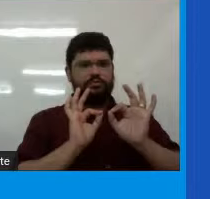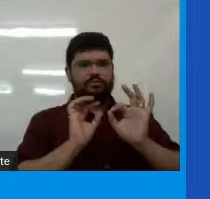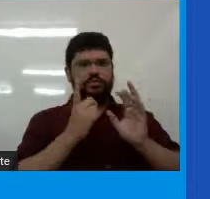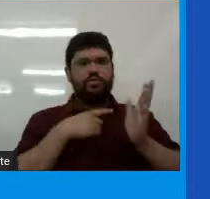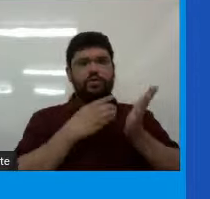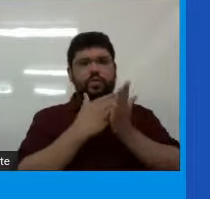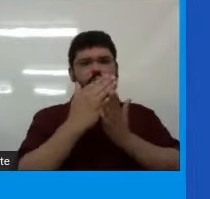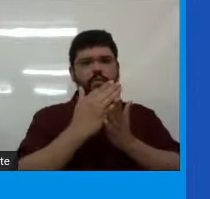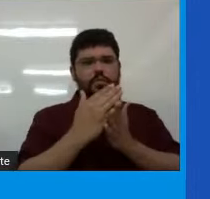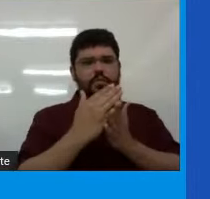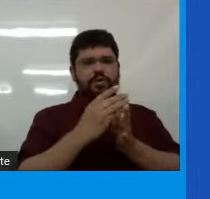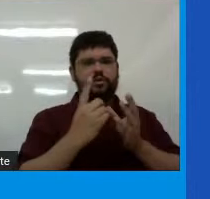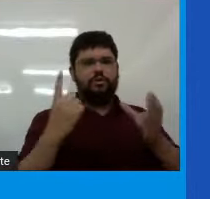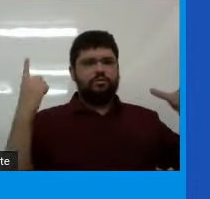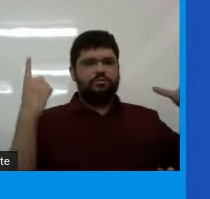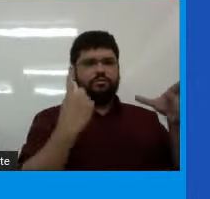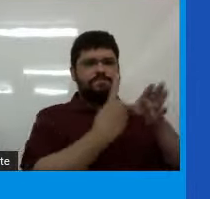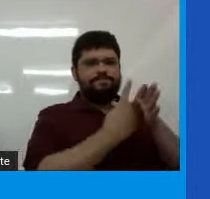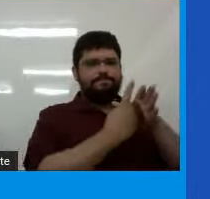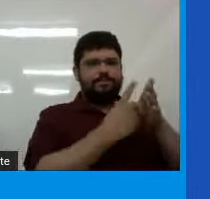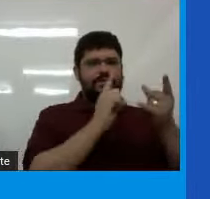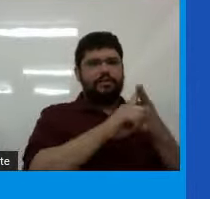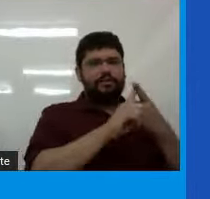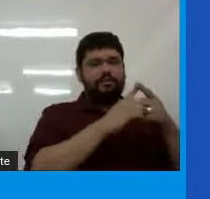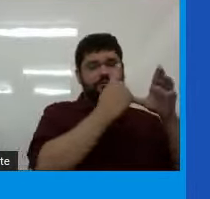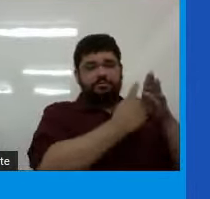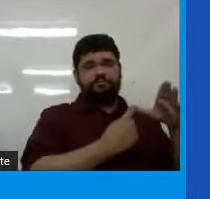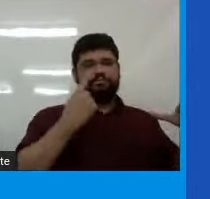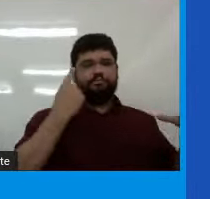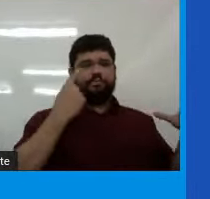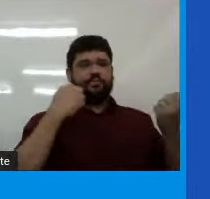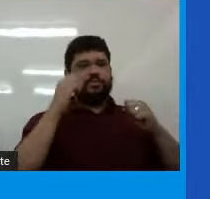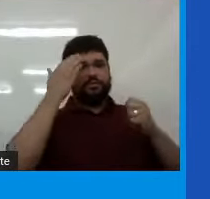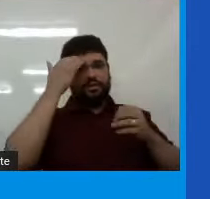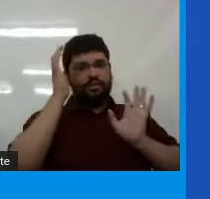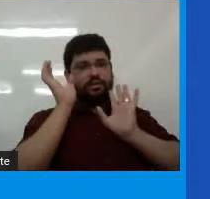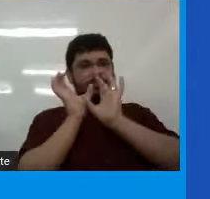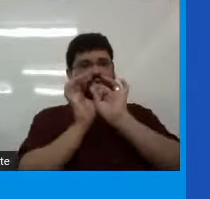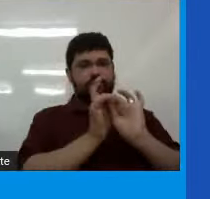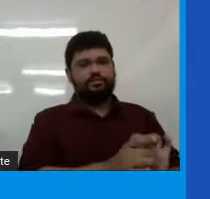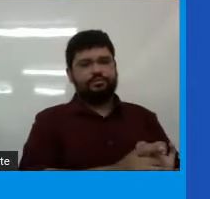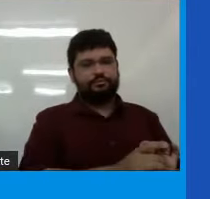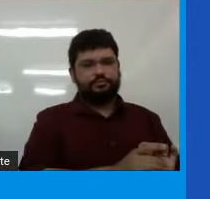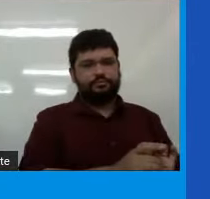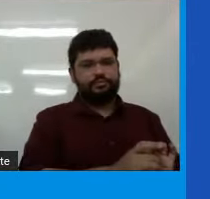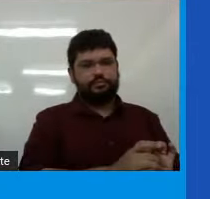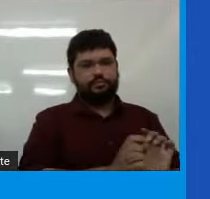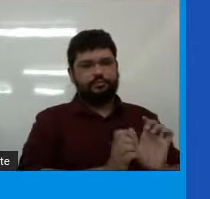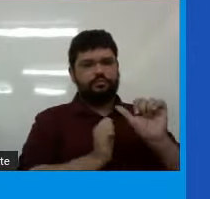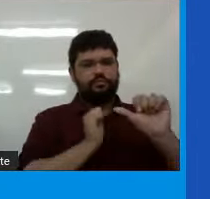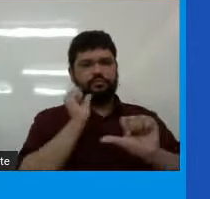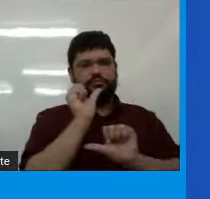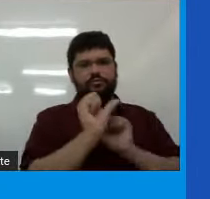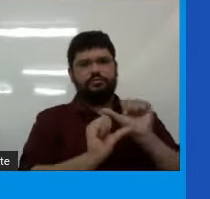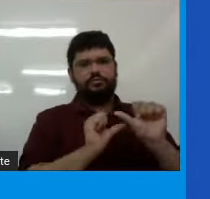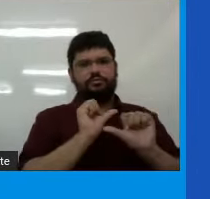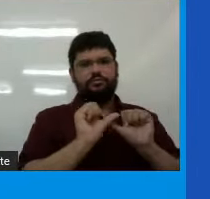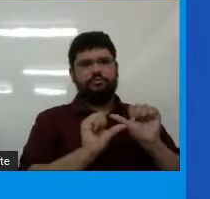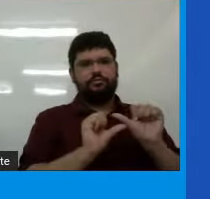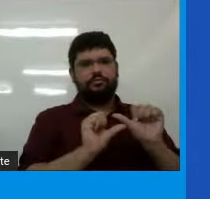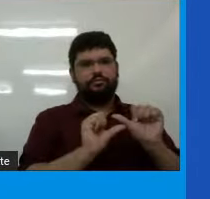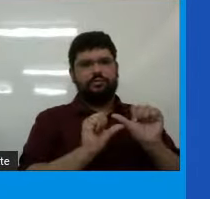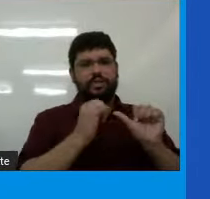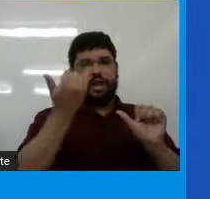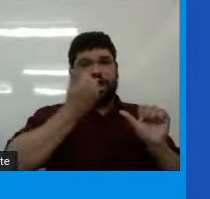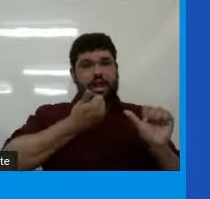presencial, é preciso entender um pouco o contexto. Né? Essa mudança, sem muito aviso